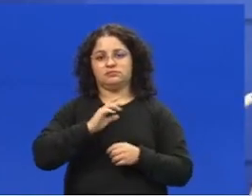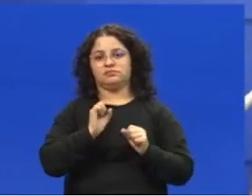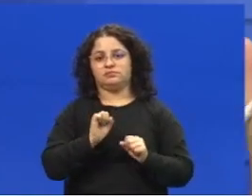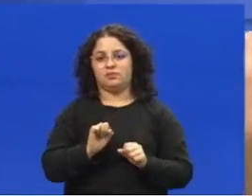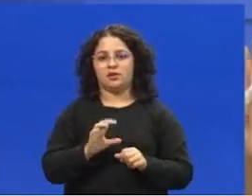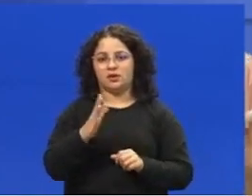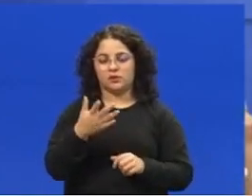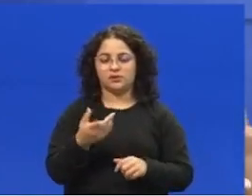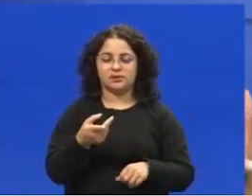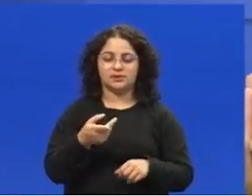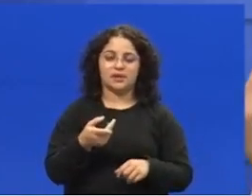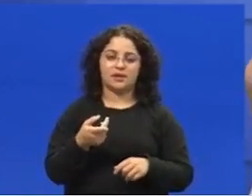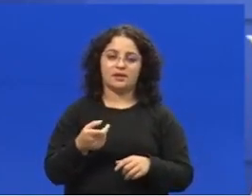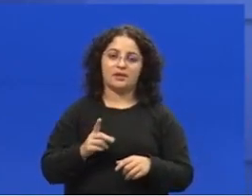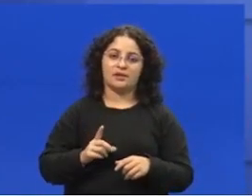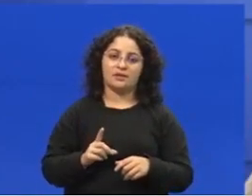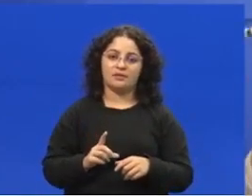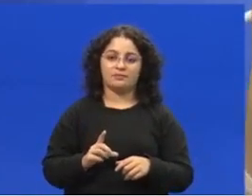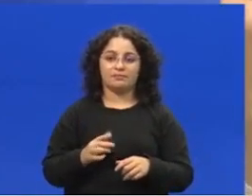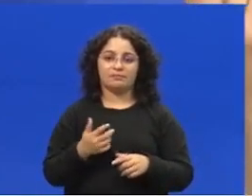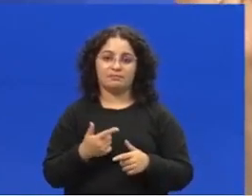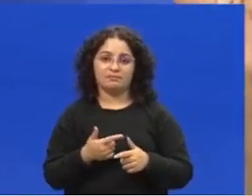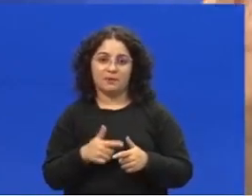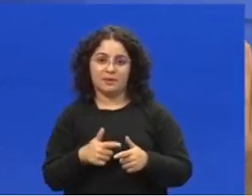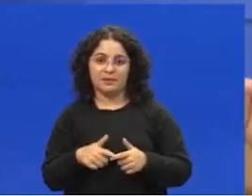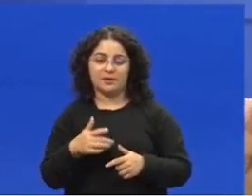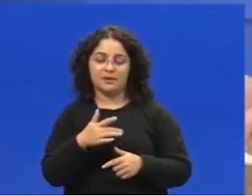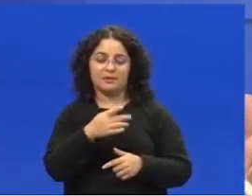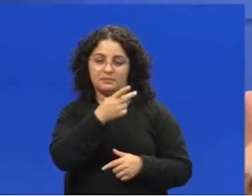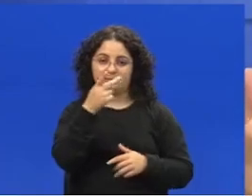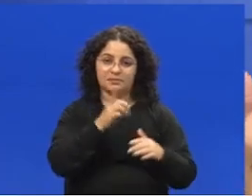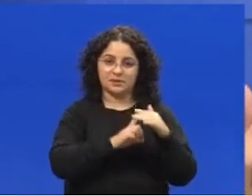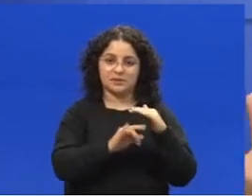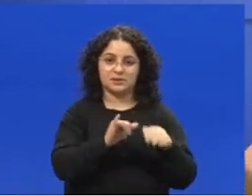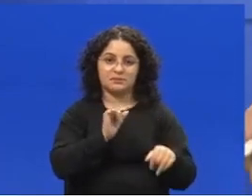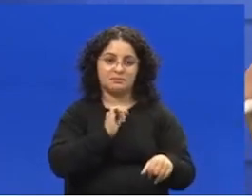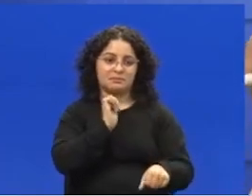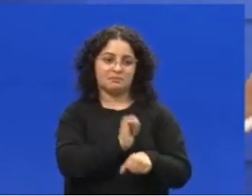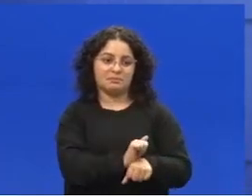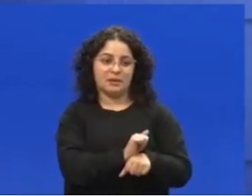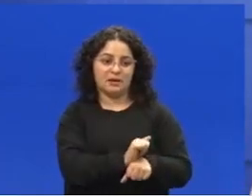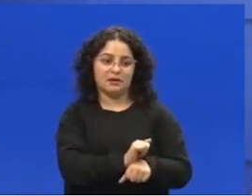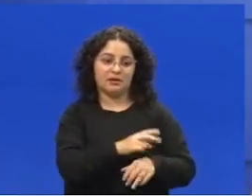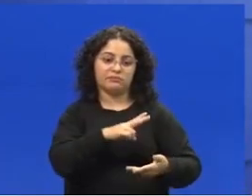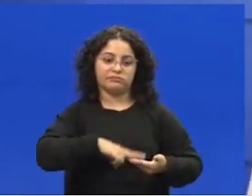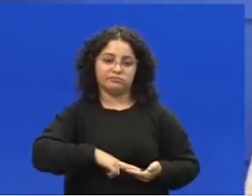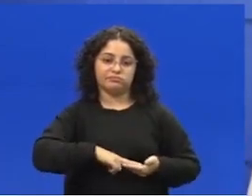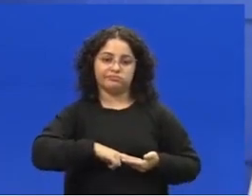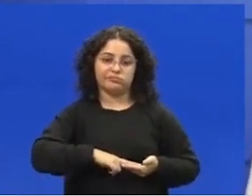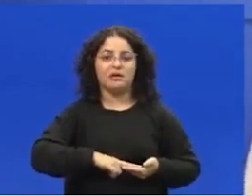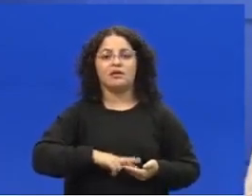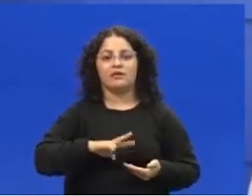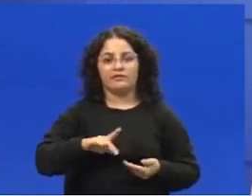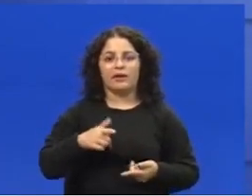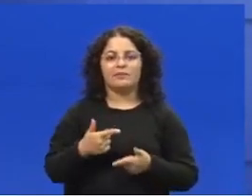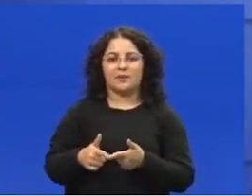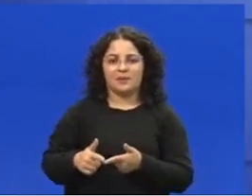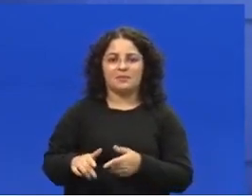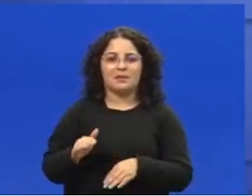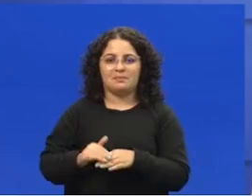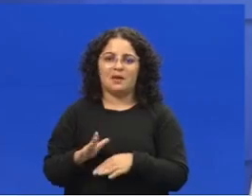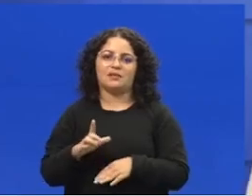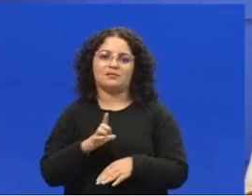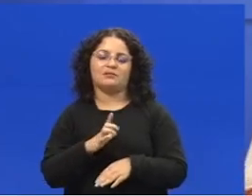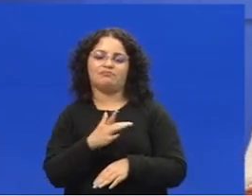o paciente durante um pós-cirúrgico. Quanto mais tempo o paciente ficar imobilizado no leito, mais complicações ele vai ter. Toda